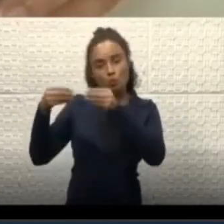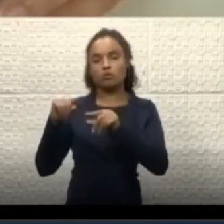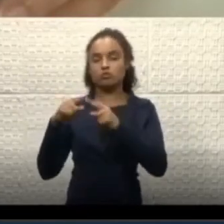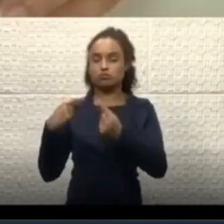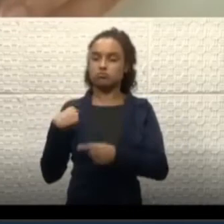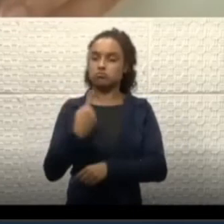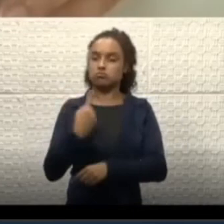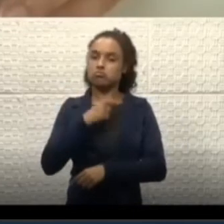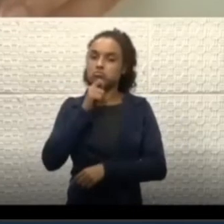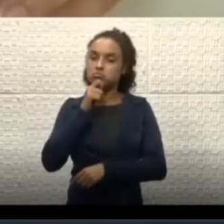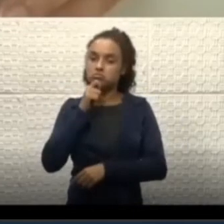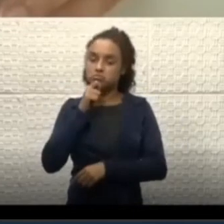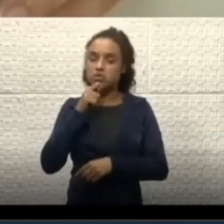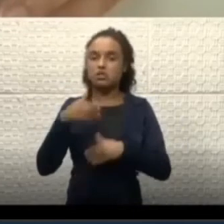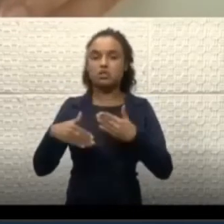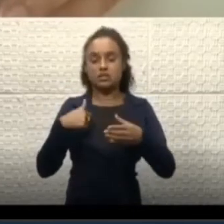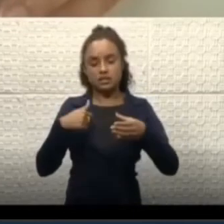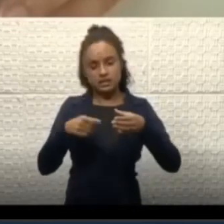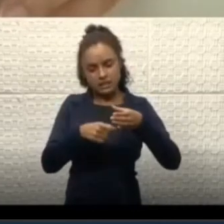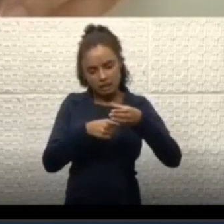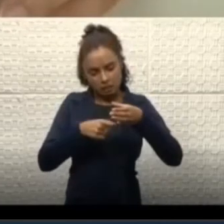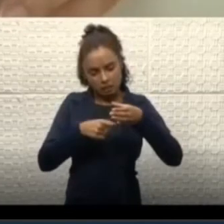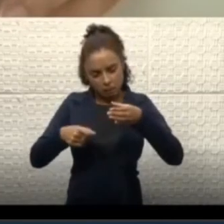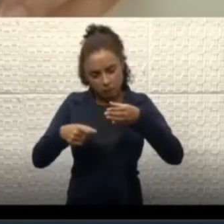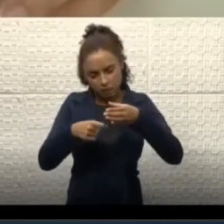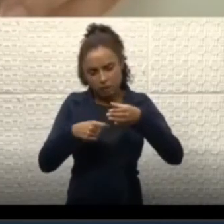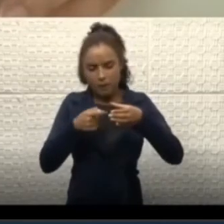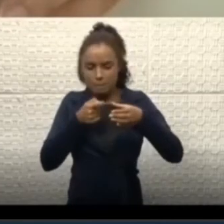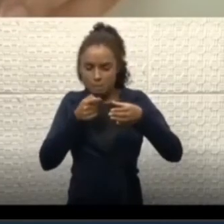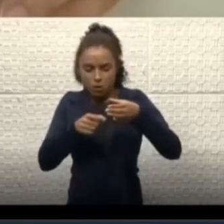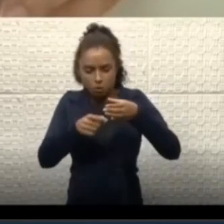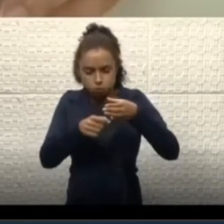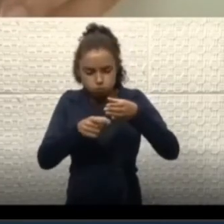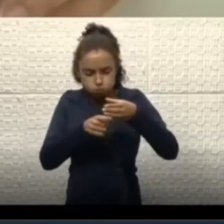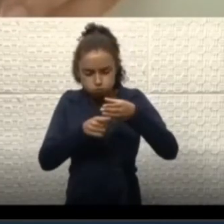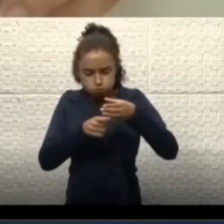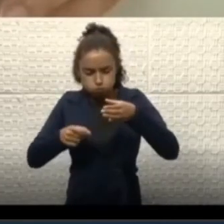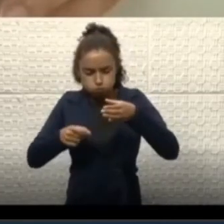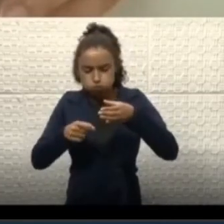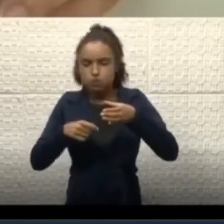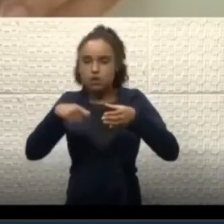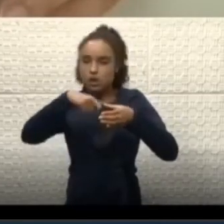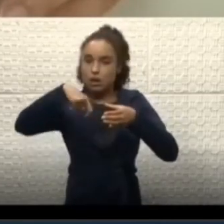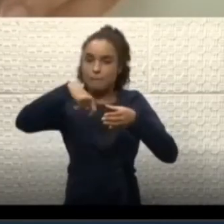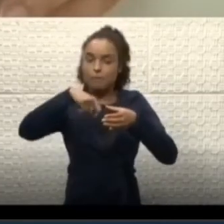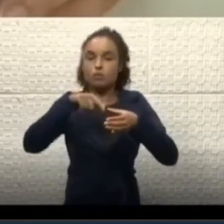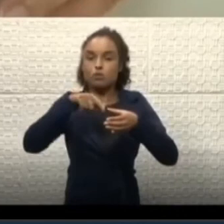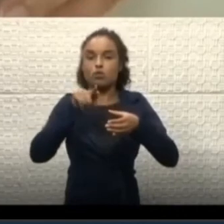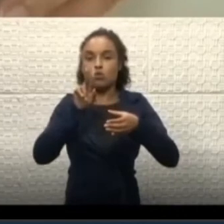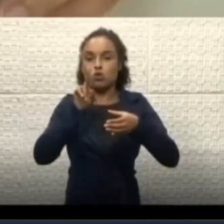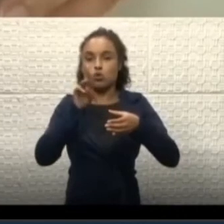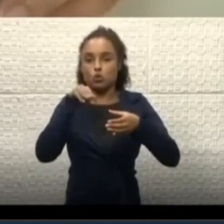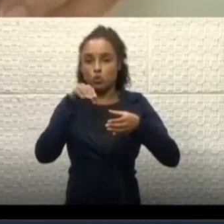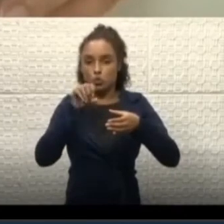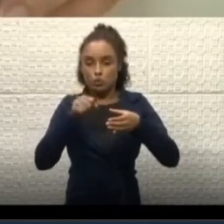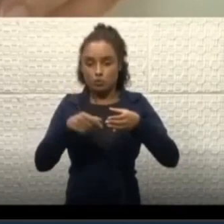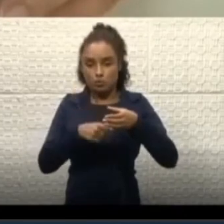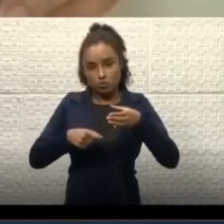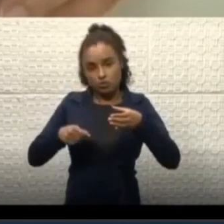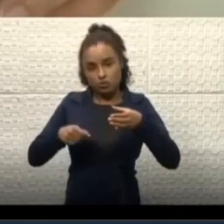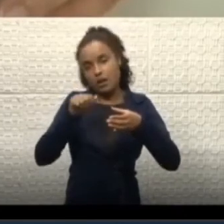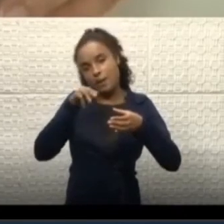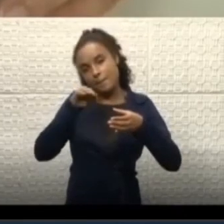assim a gente consegue ver fragmentos do amido ou pequenas pelotas, vamos botar assim, ou grumos do